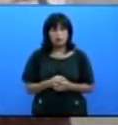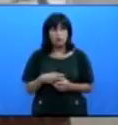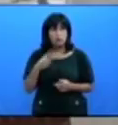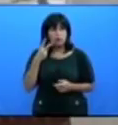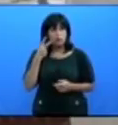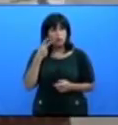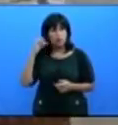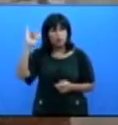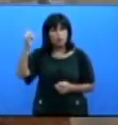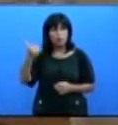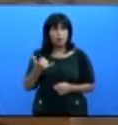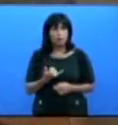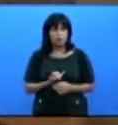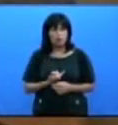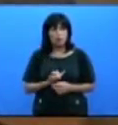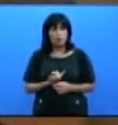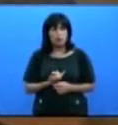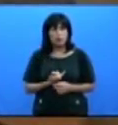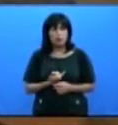conosco, a